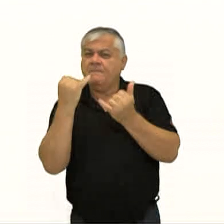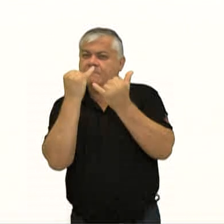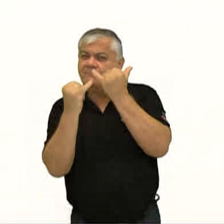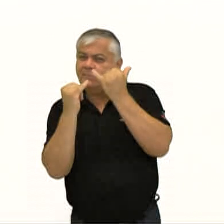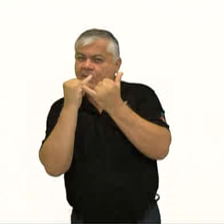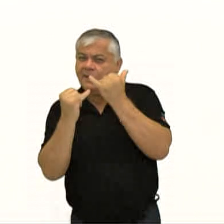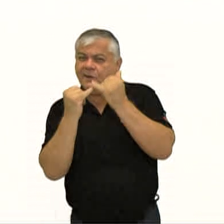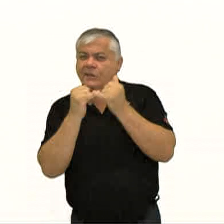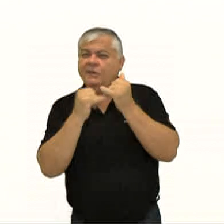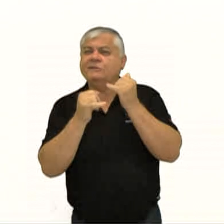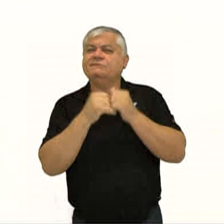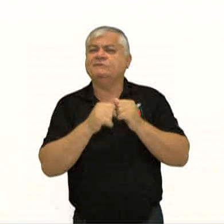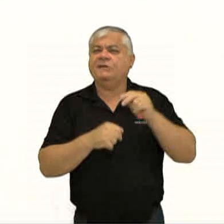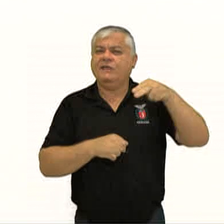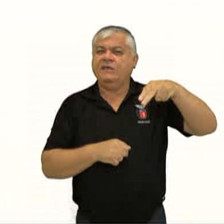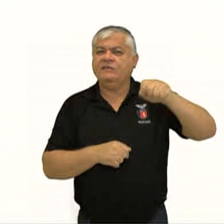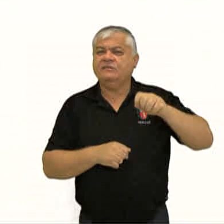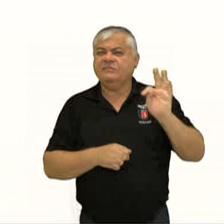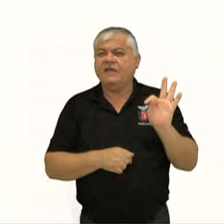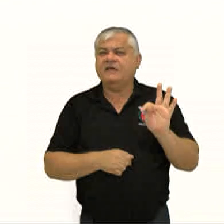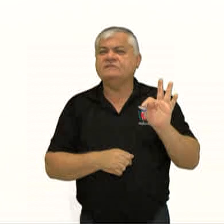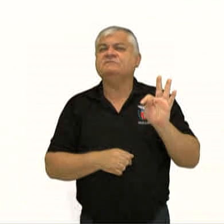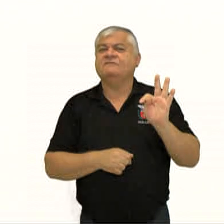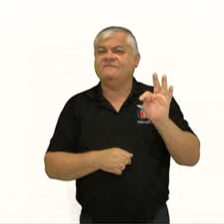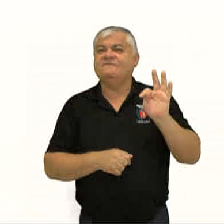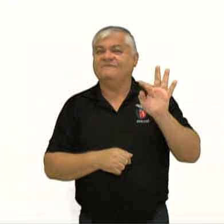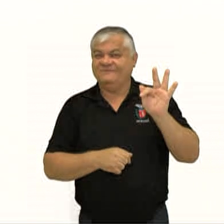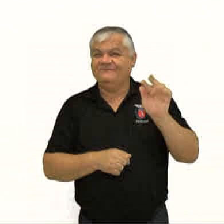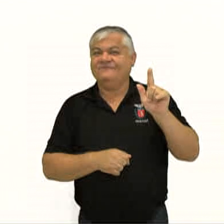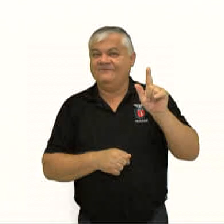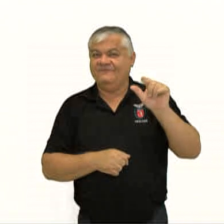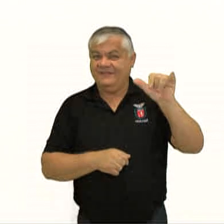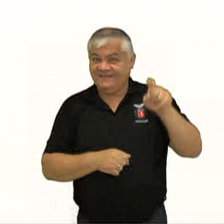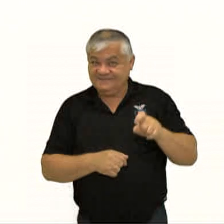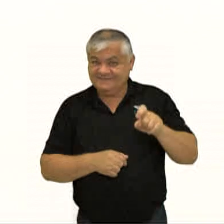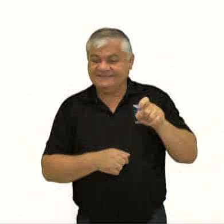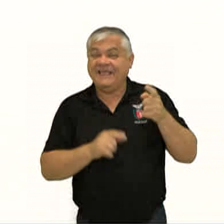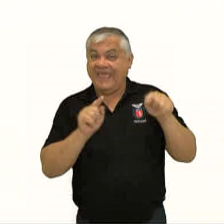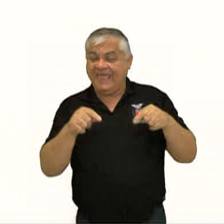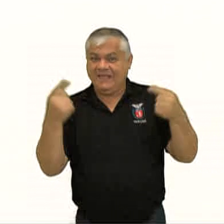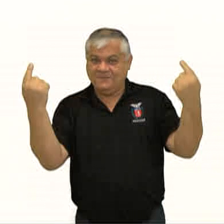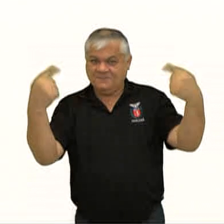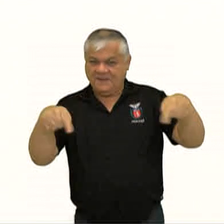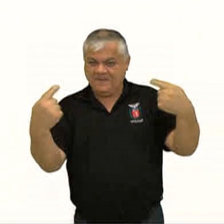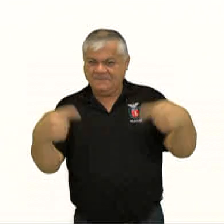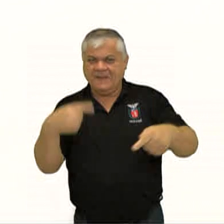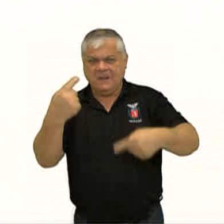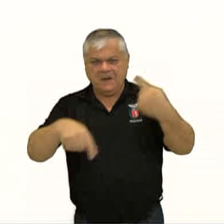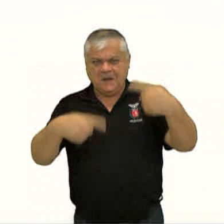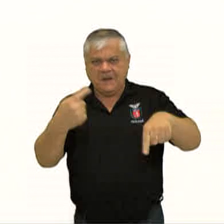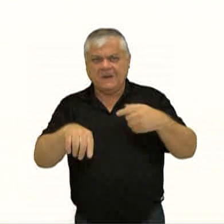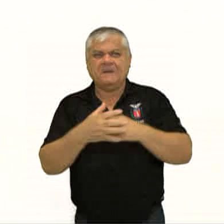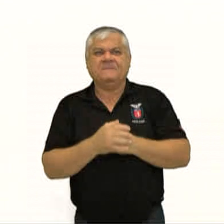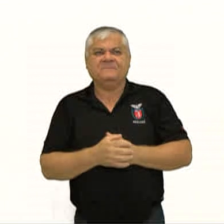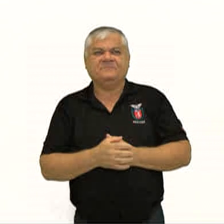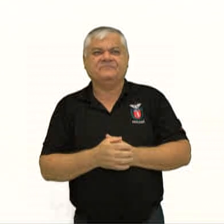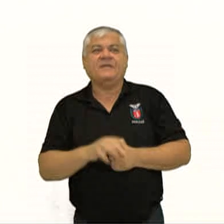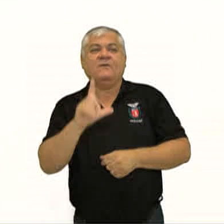da Netflix. Suas grandes atrações são séries originais como O Homem do Castelo